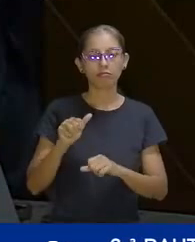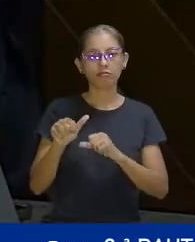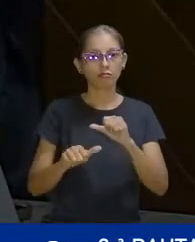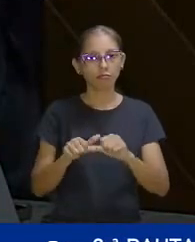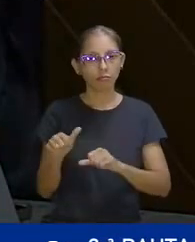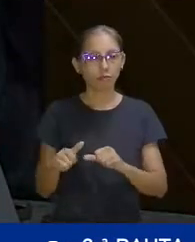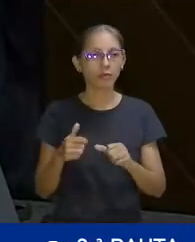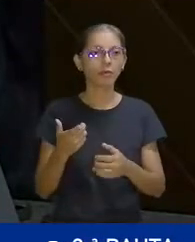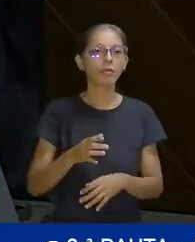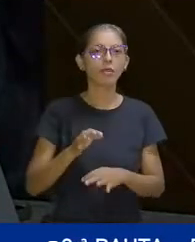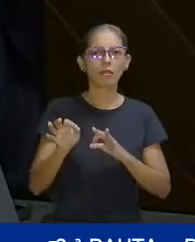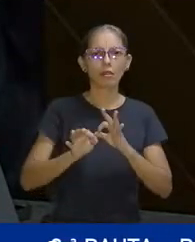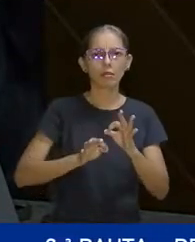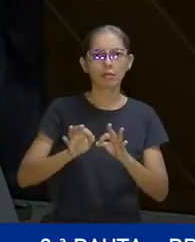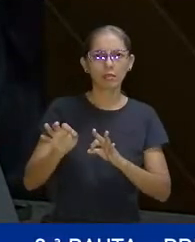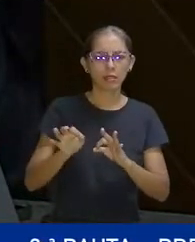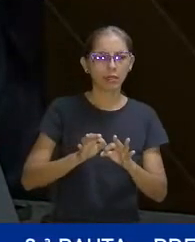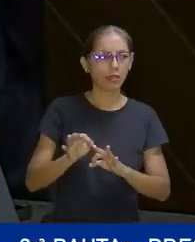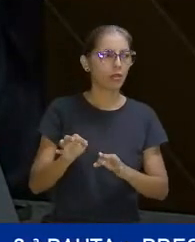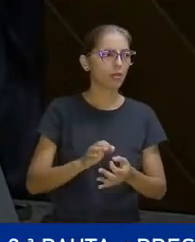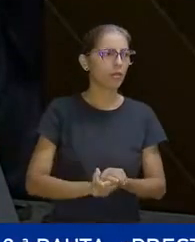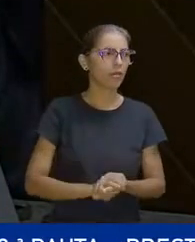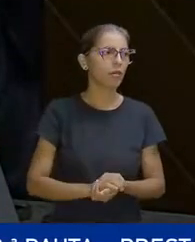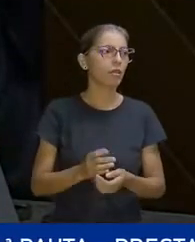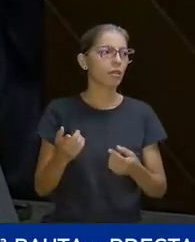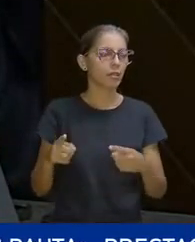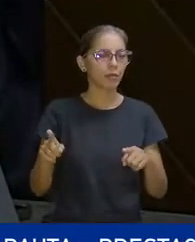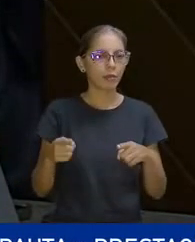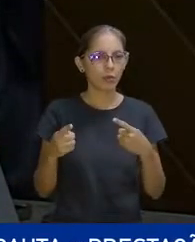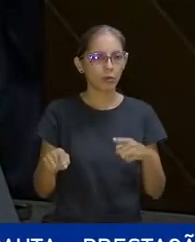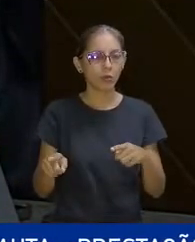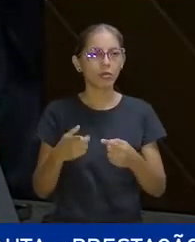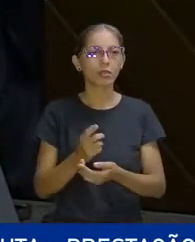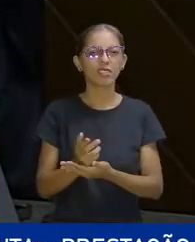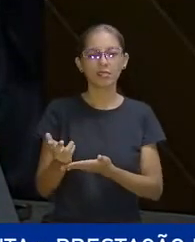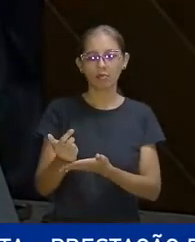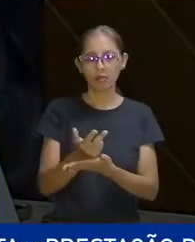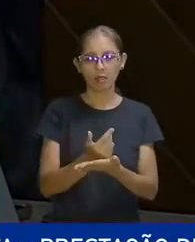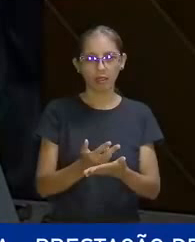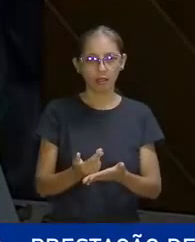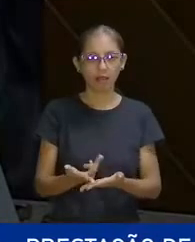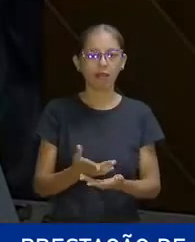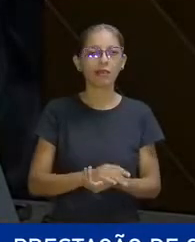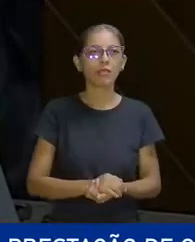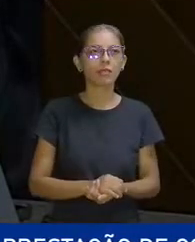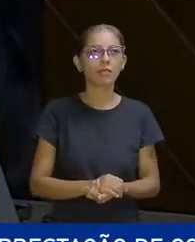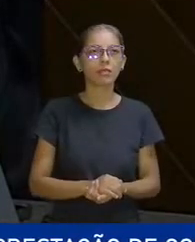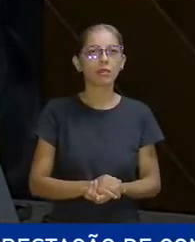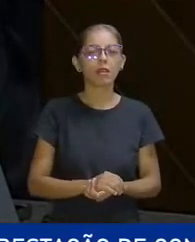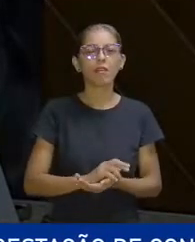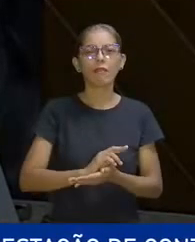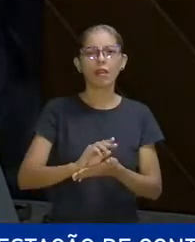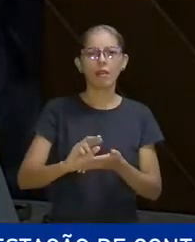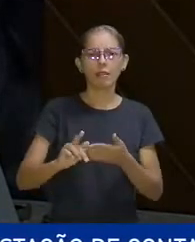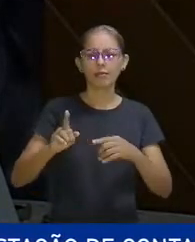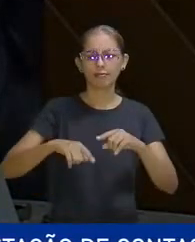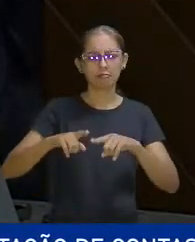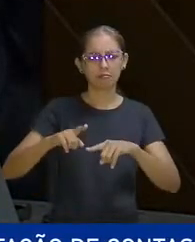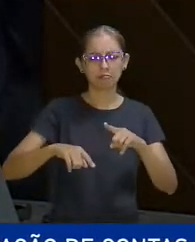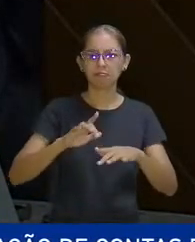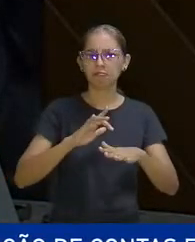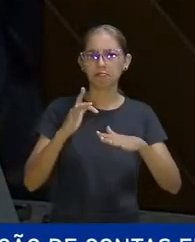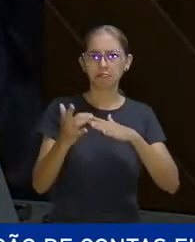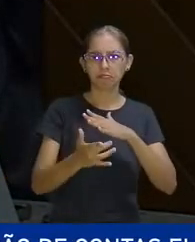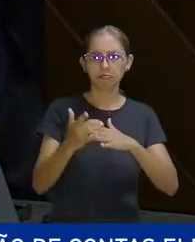e produção de jingles, serviço de design, de diagramação e produção de material nas redes